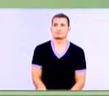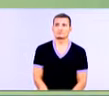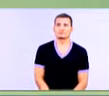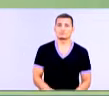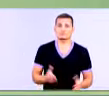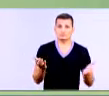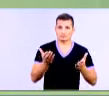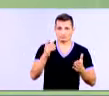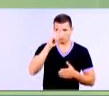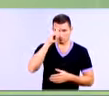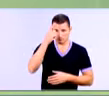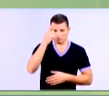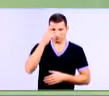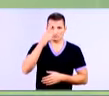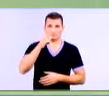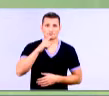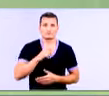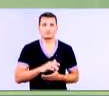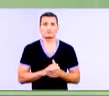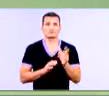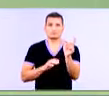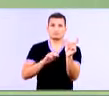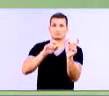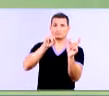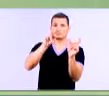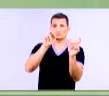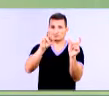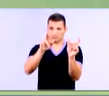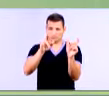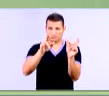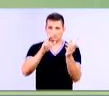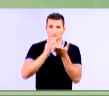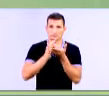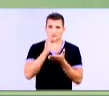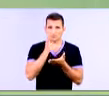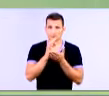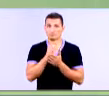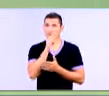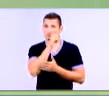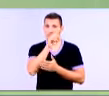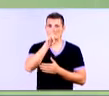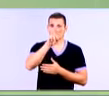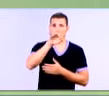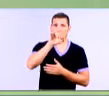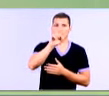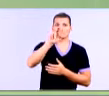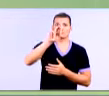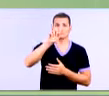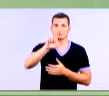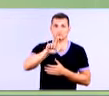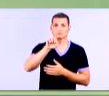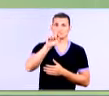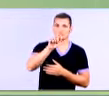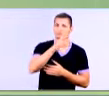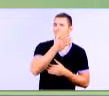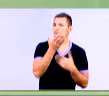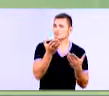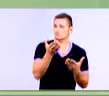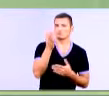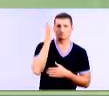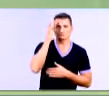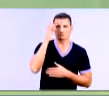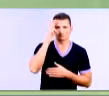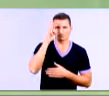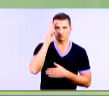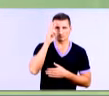essas variáveis no Java. A gente está trabalhando em Java. Lá no Visual G, não sei se vocês se lembram que a gente criava,